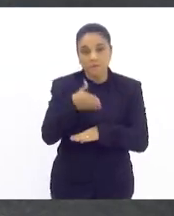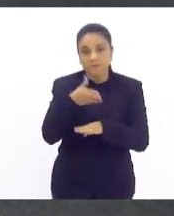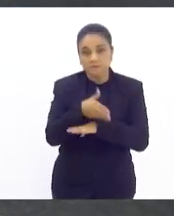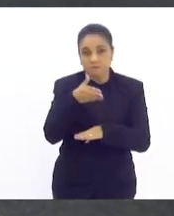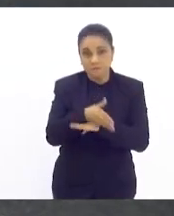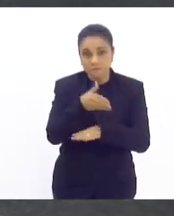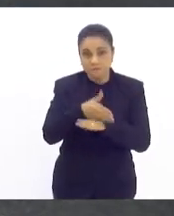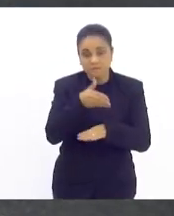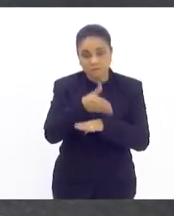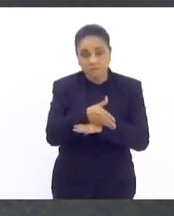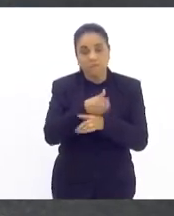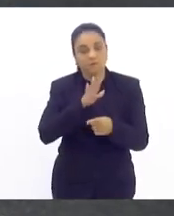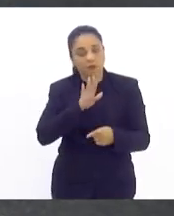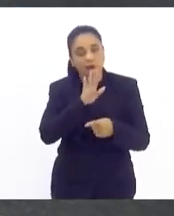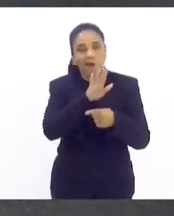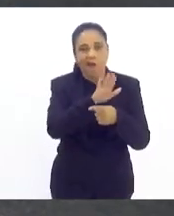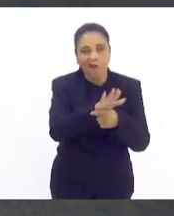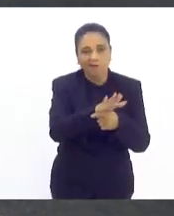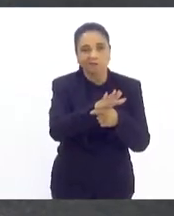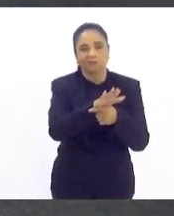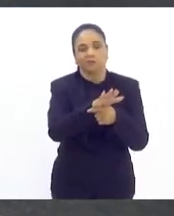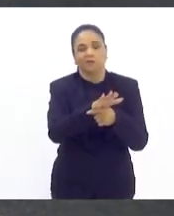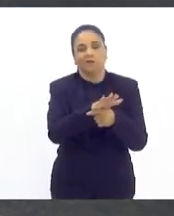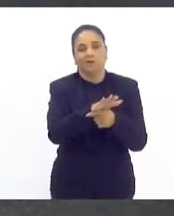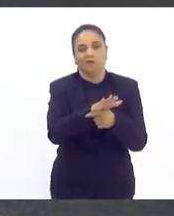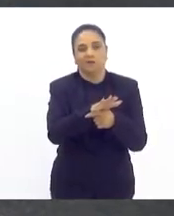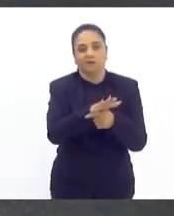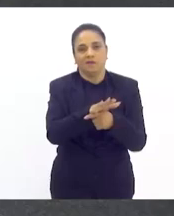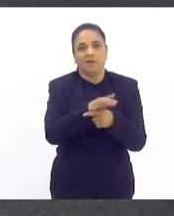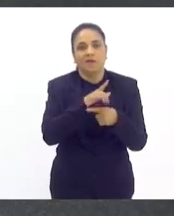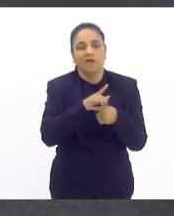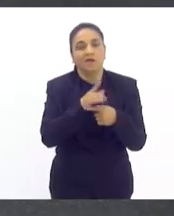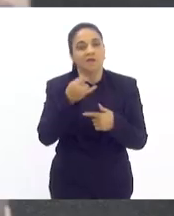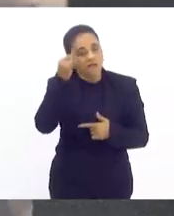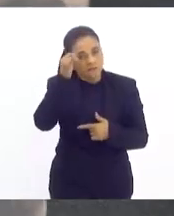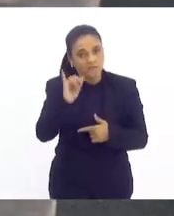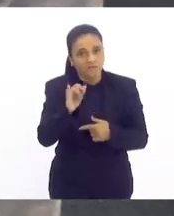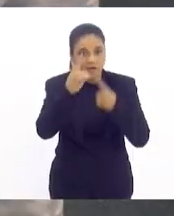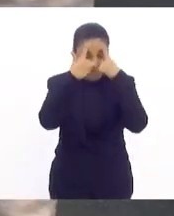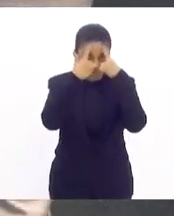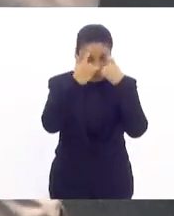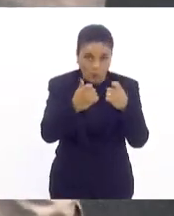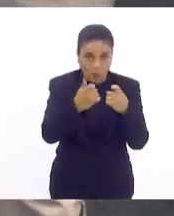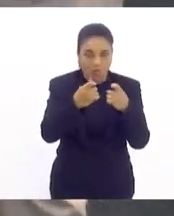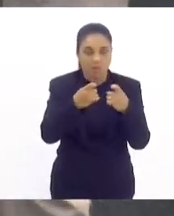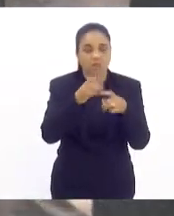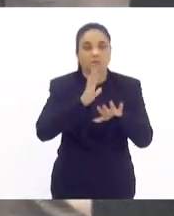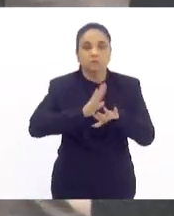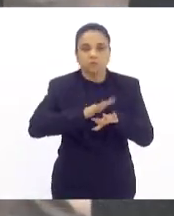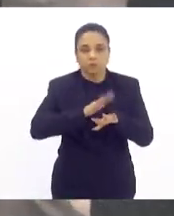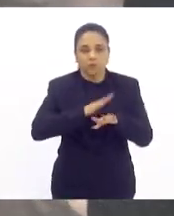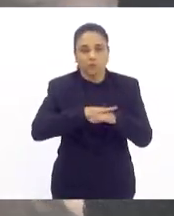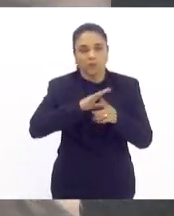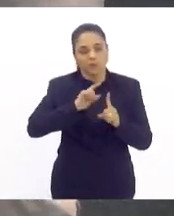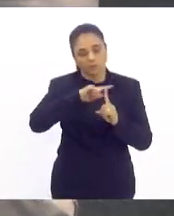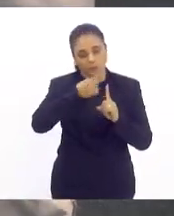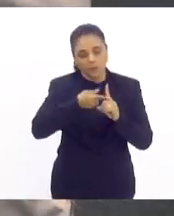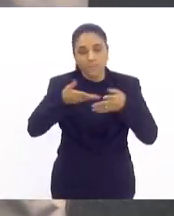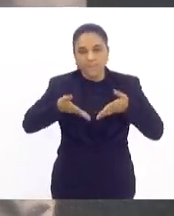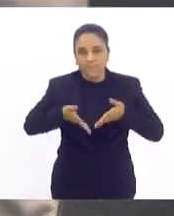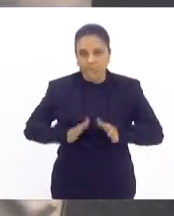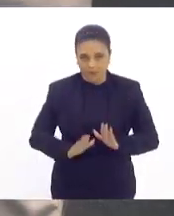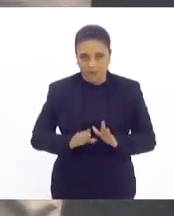respaldar e resguardar as possíveis violências que essas mulheres vieram vierem